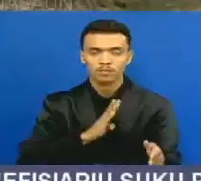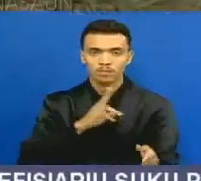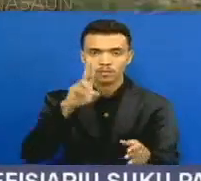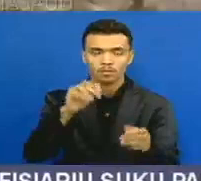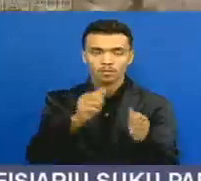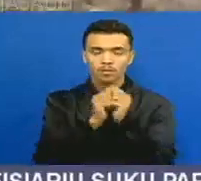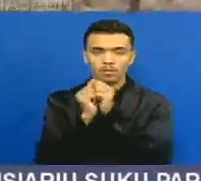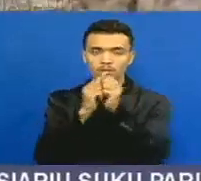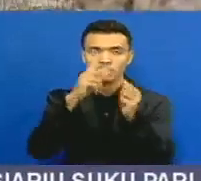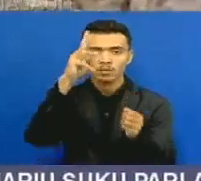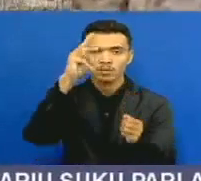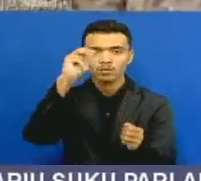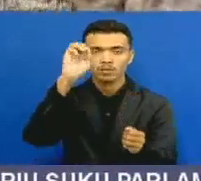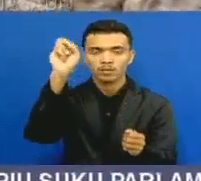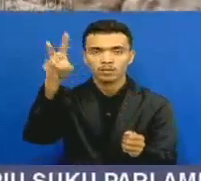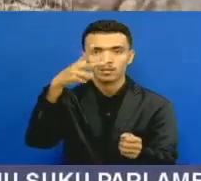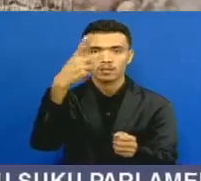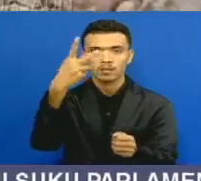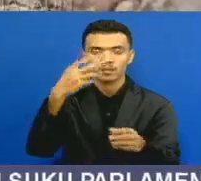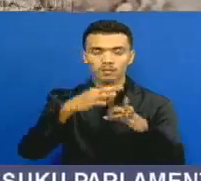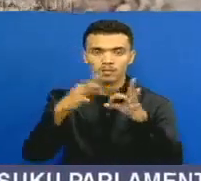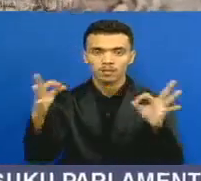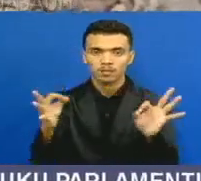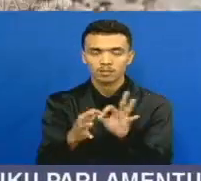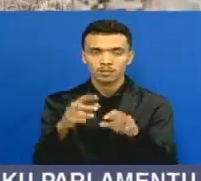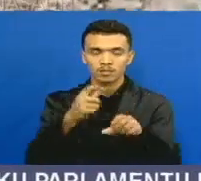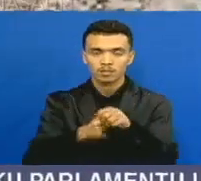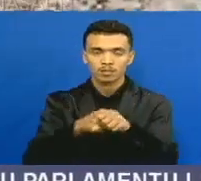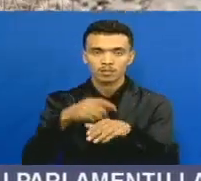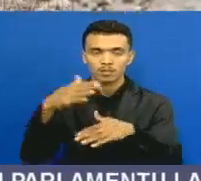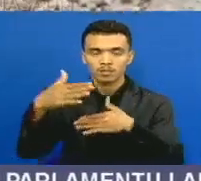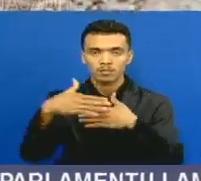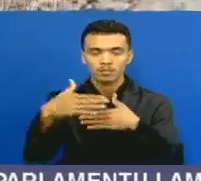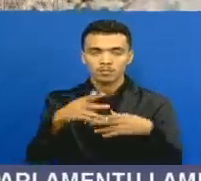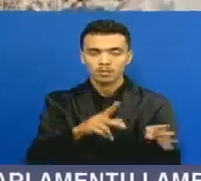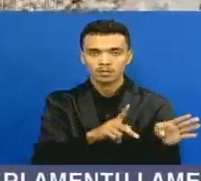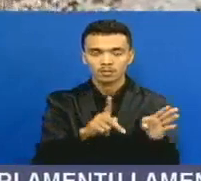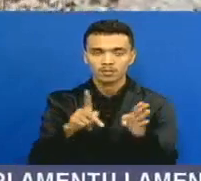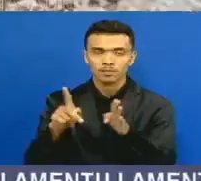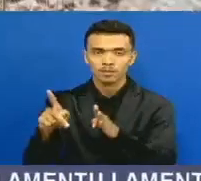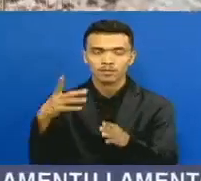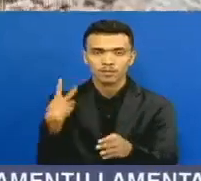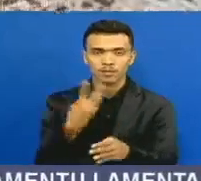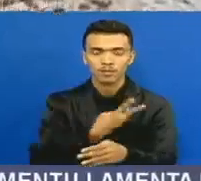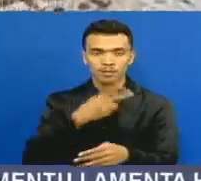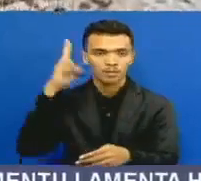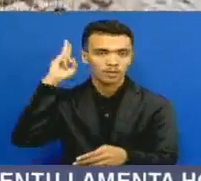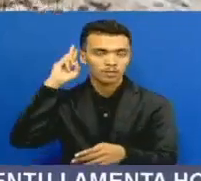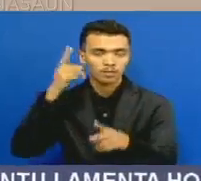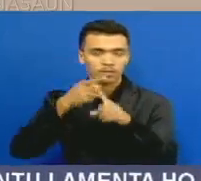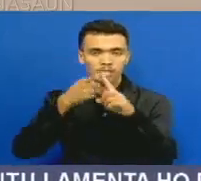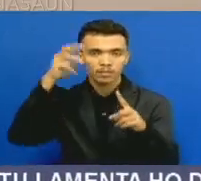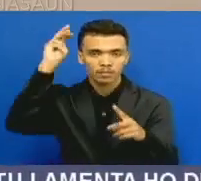quilômetro sanulu resin rua se rehabilita iha tempo bese plano hita ni dema amiruana usi ministério obras